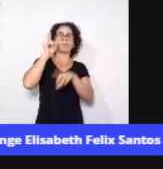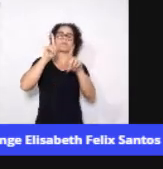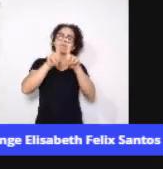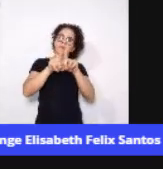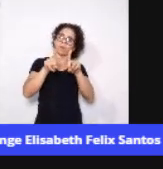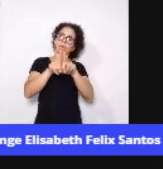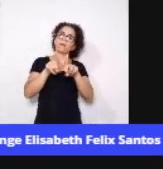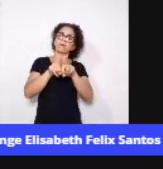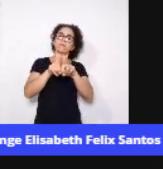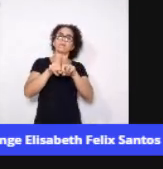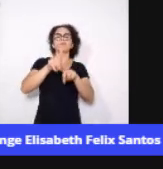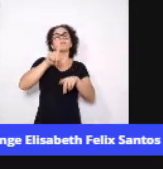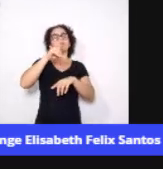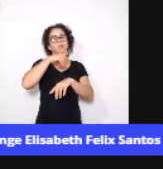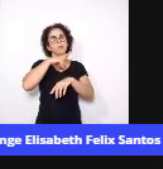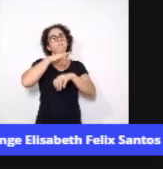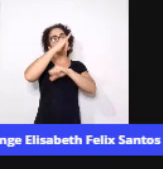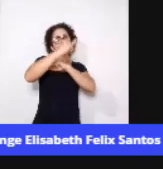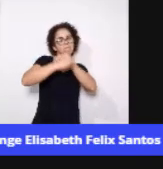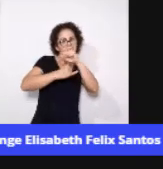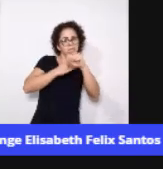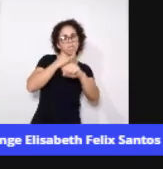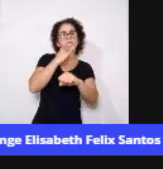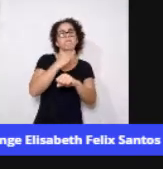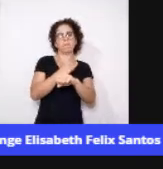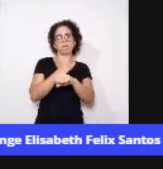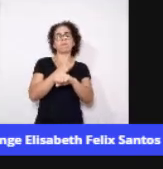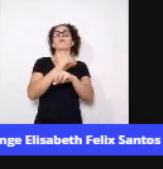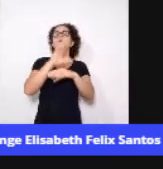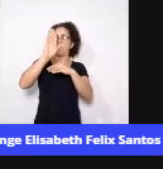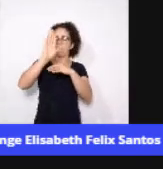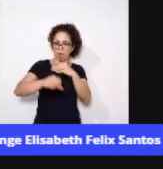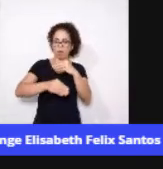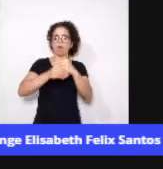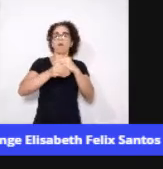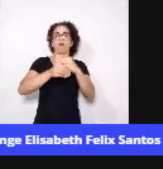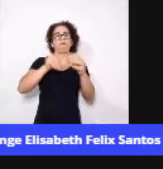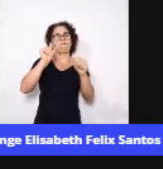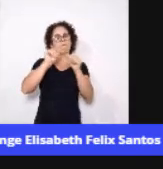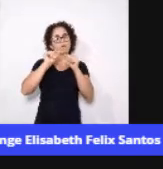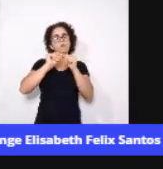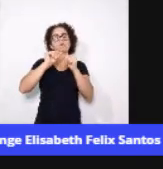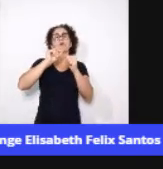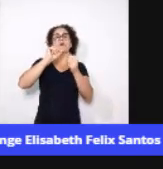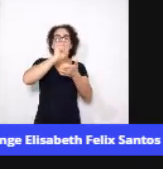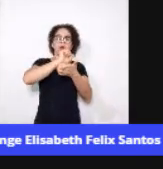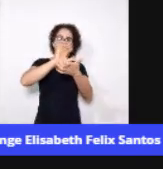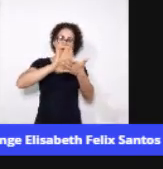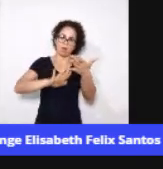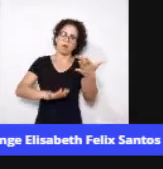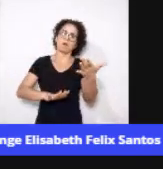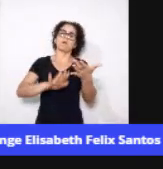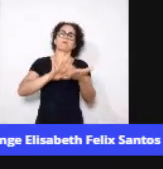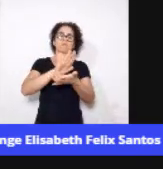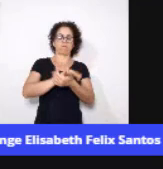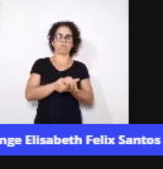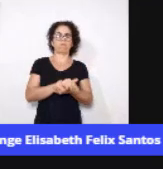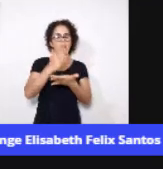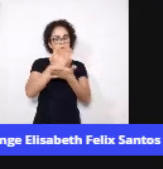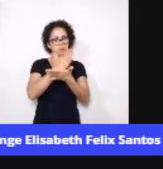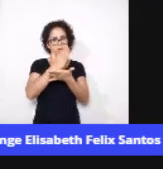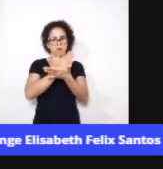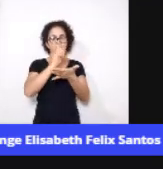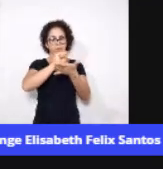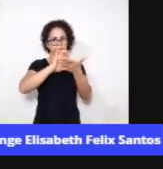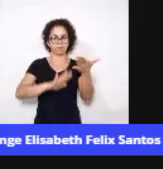caderno. Então, a organização ela vai variar de acordo à escola, né?